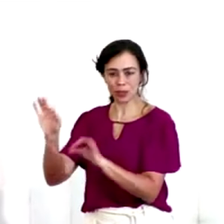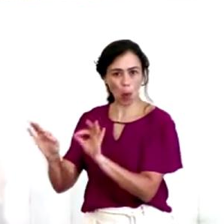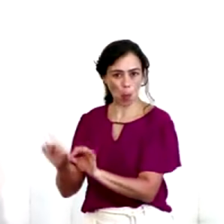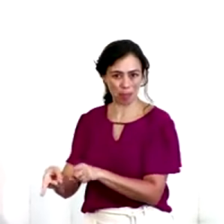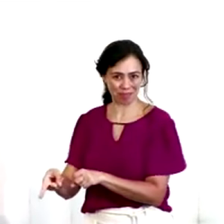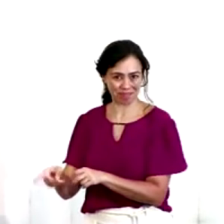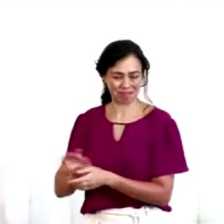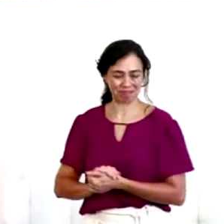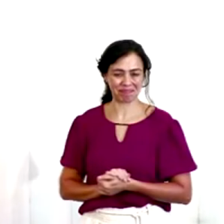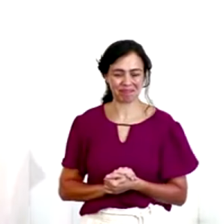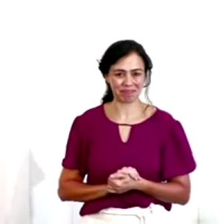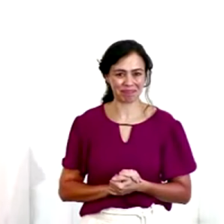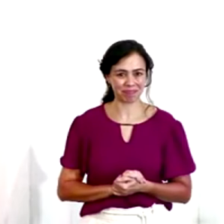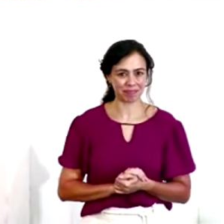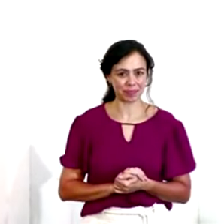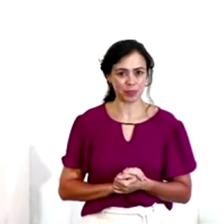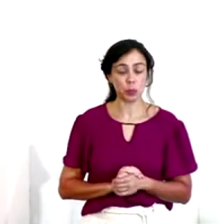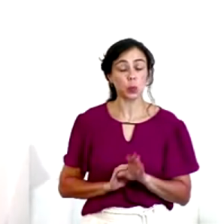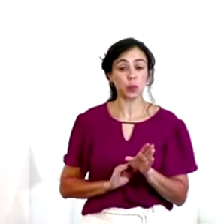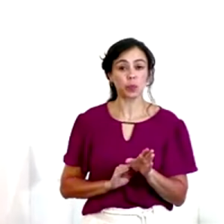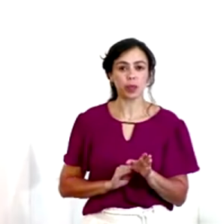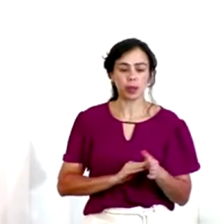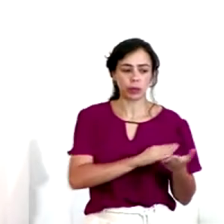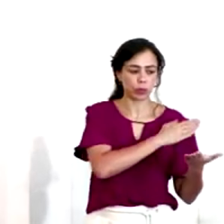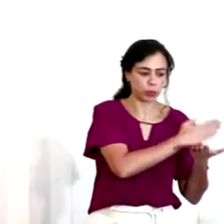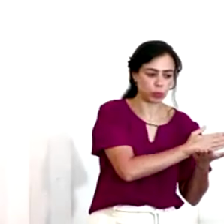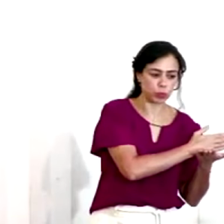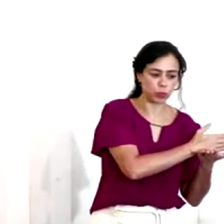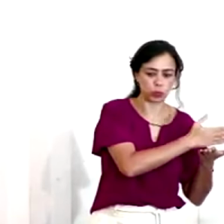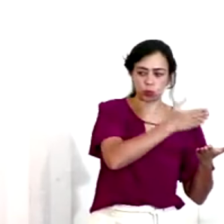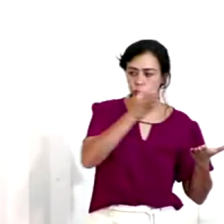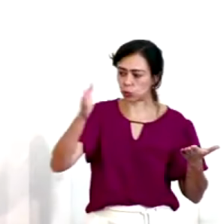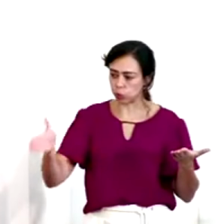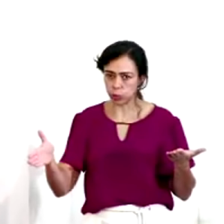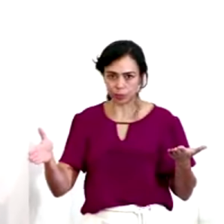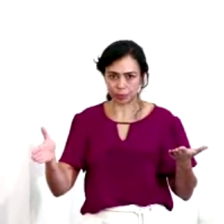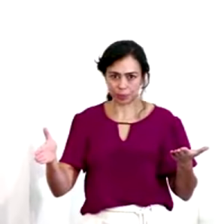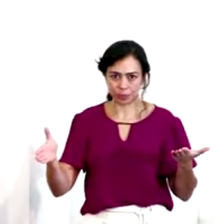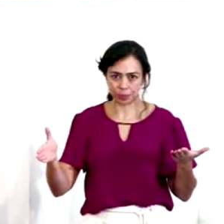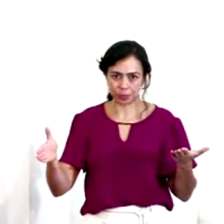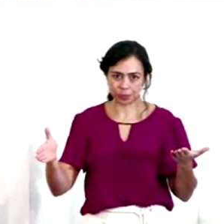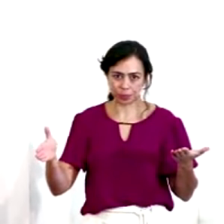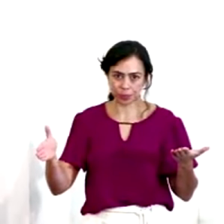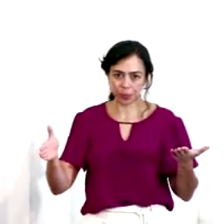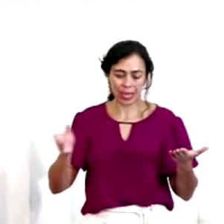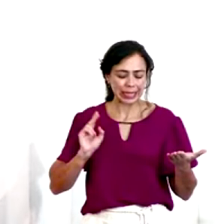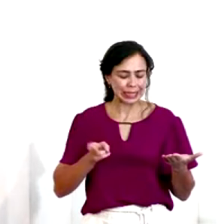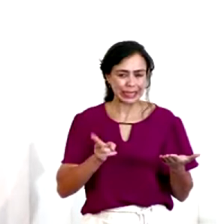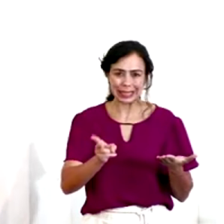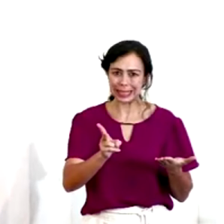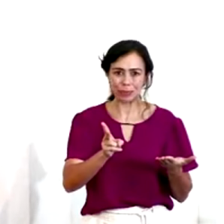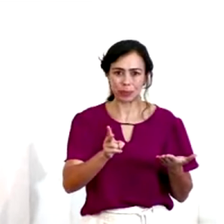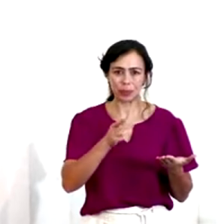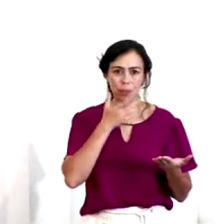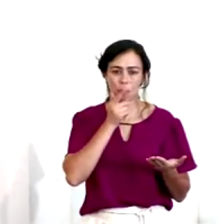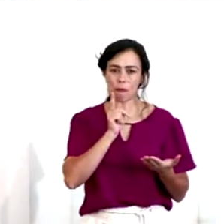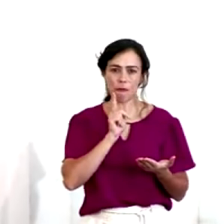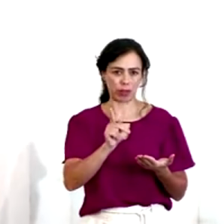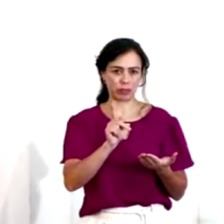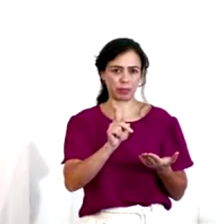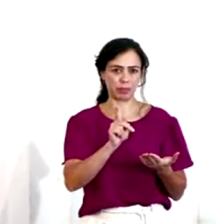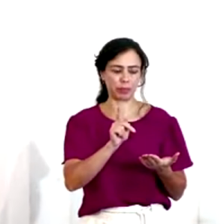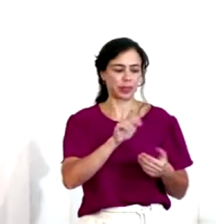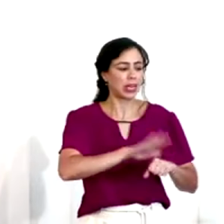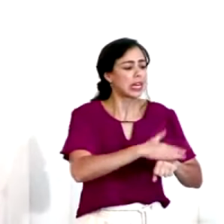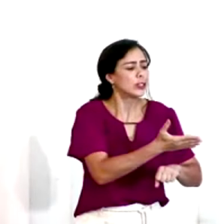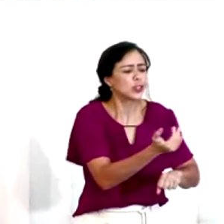Deus usou os profetas para chamar o povo de Israel ao arrependimento. E a